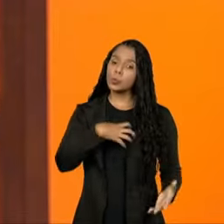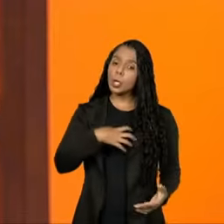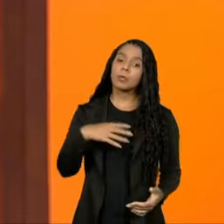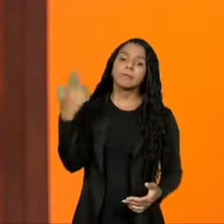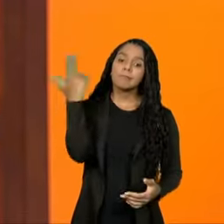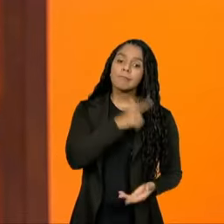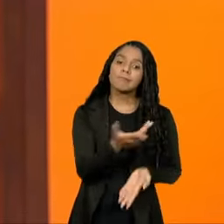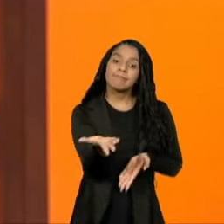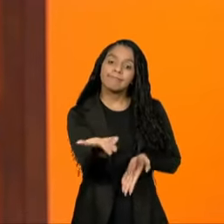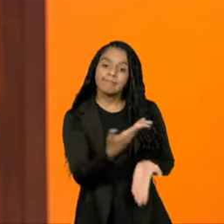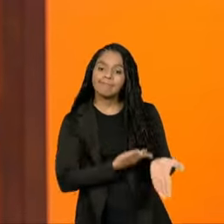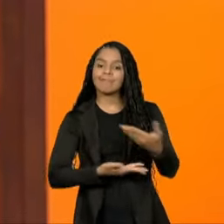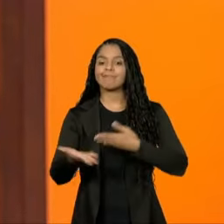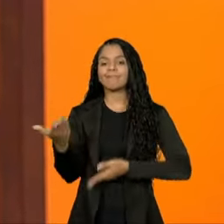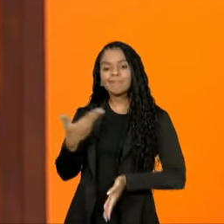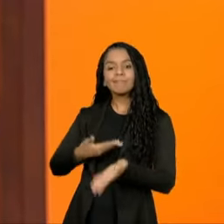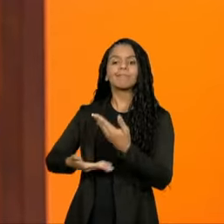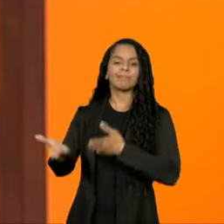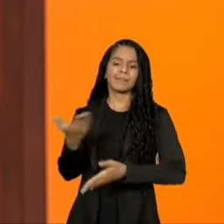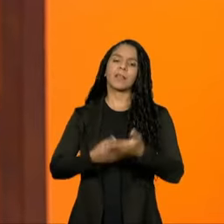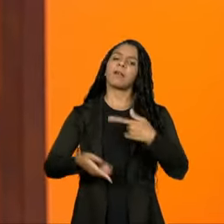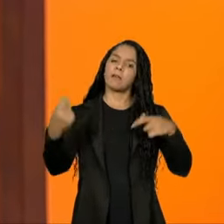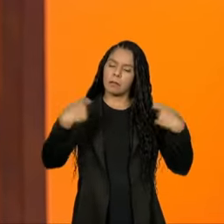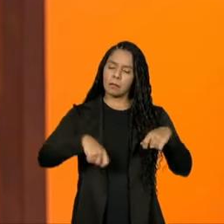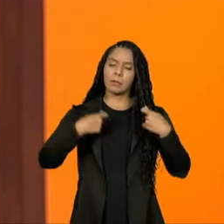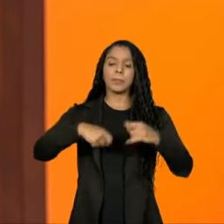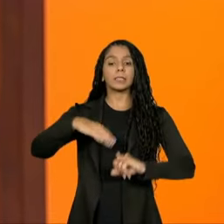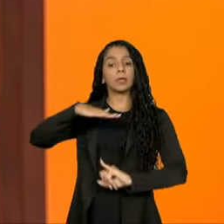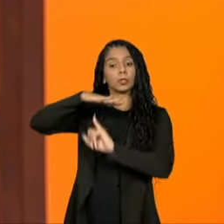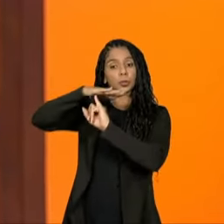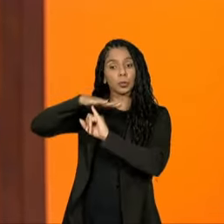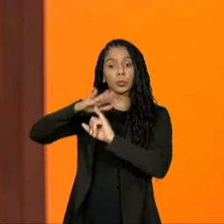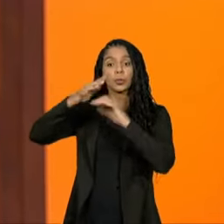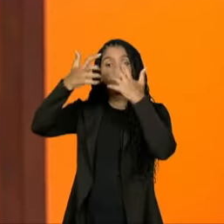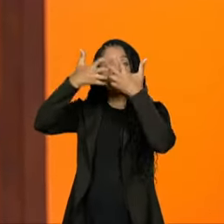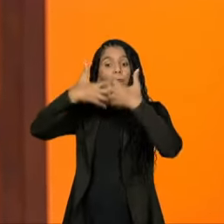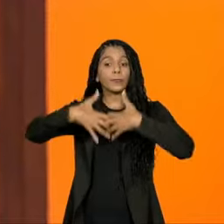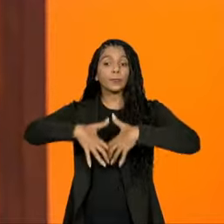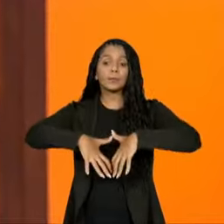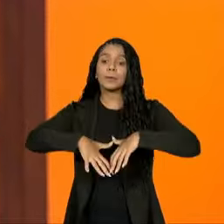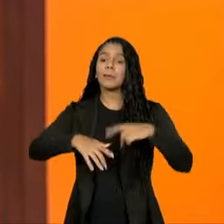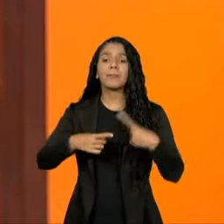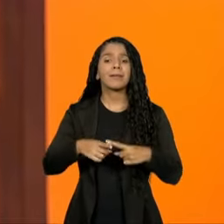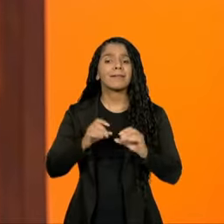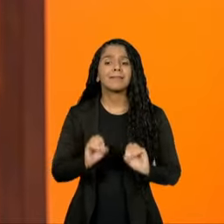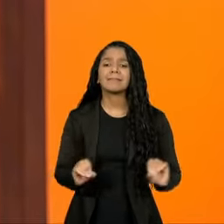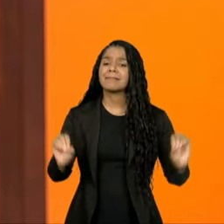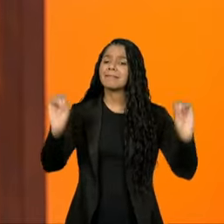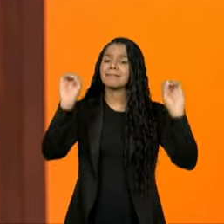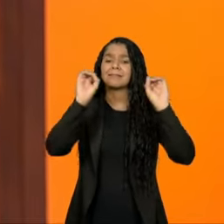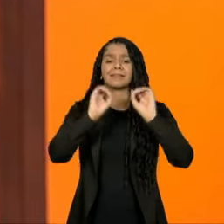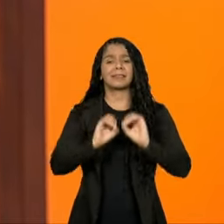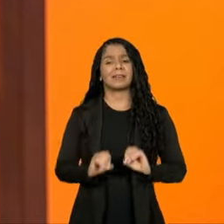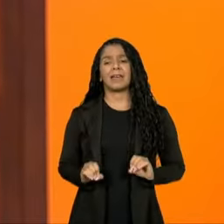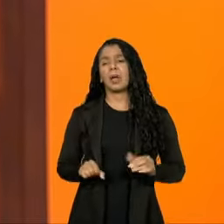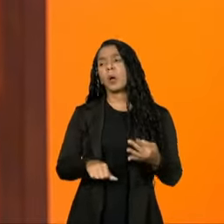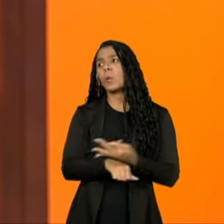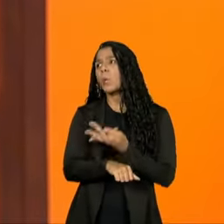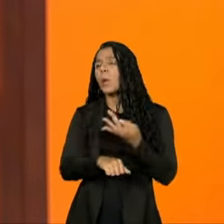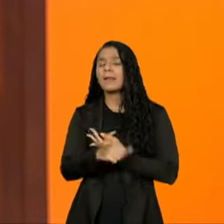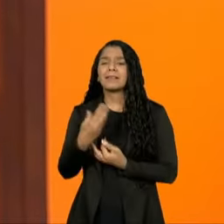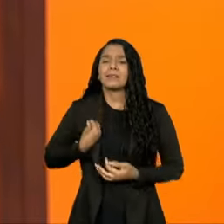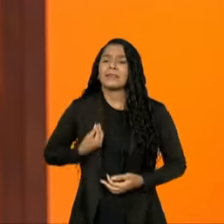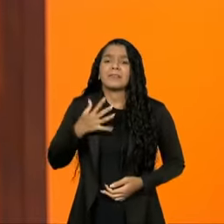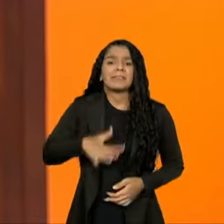convivência que precisa que essas instituições funcionem, porque ninguém aguenta viver nesse ambiente, ninguém